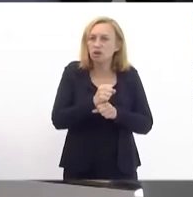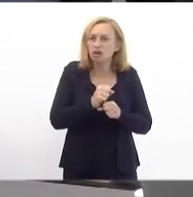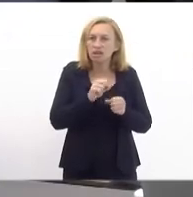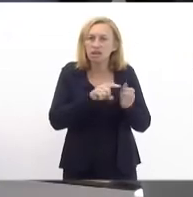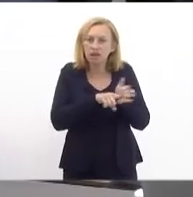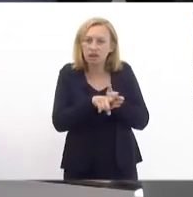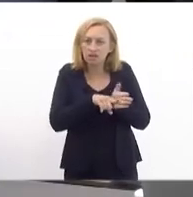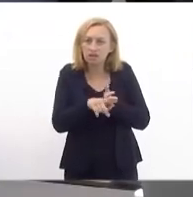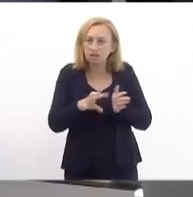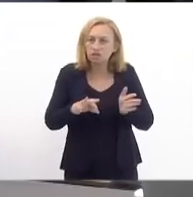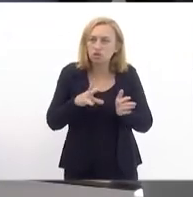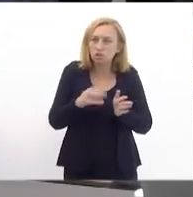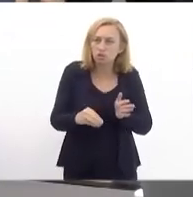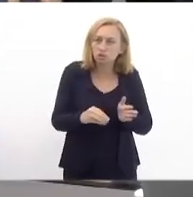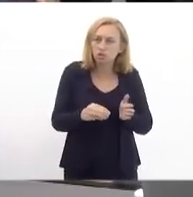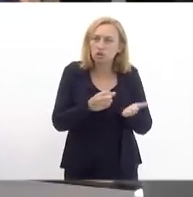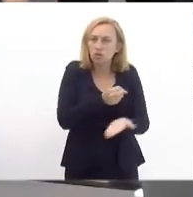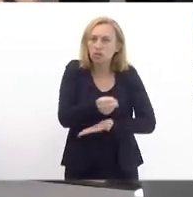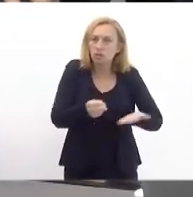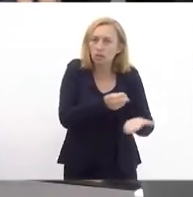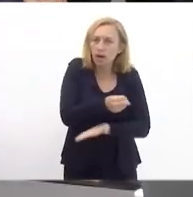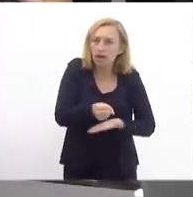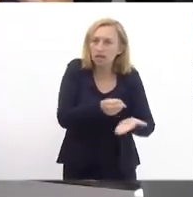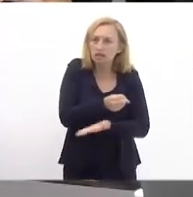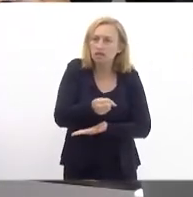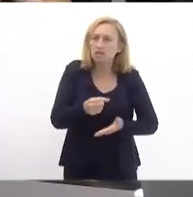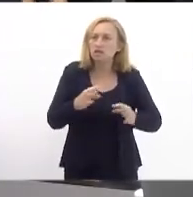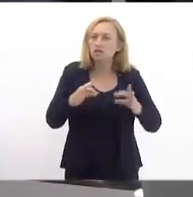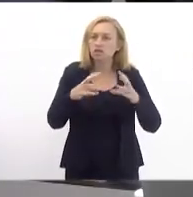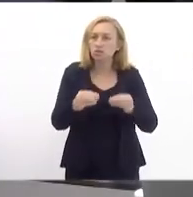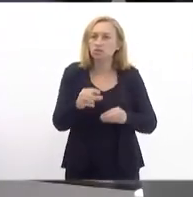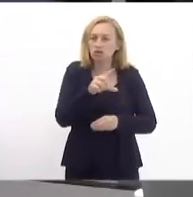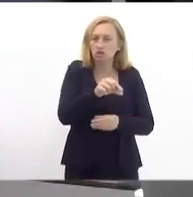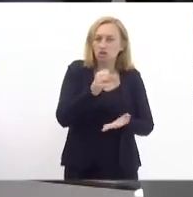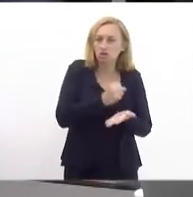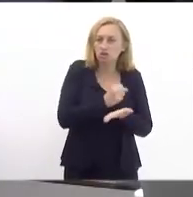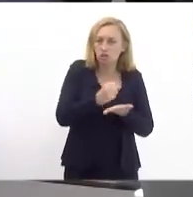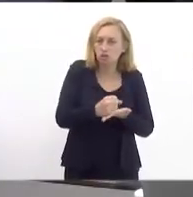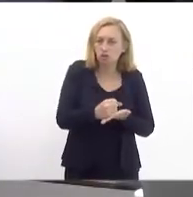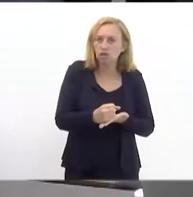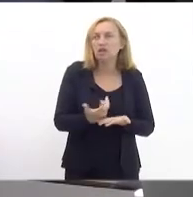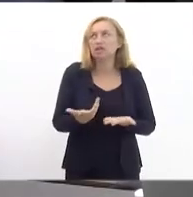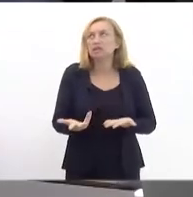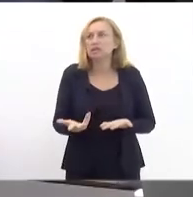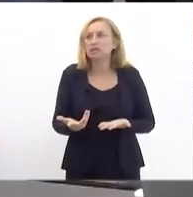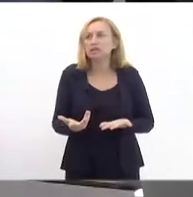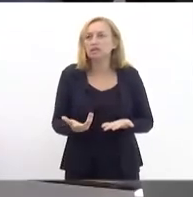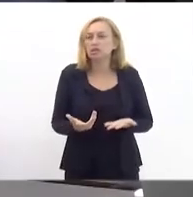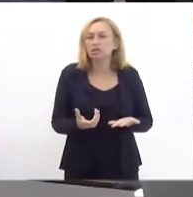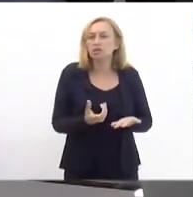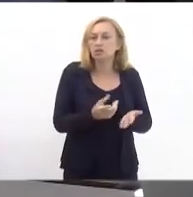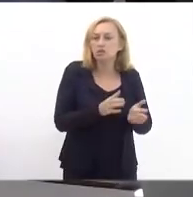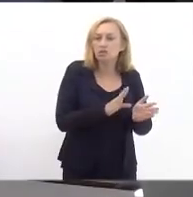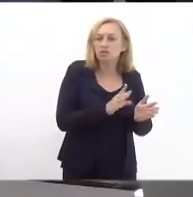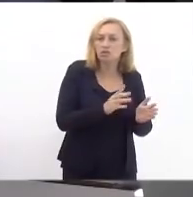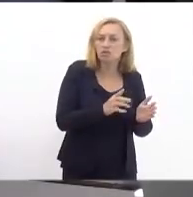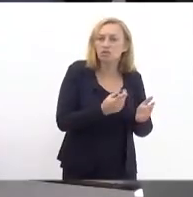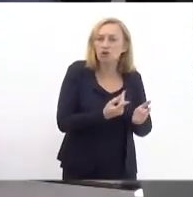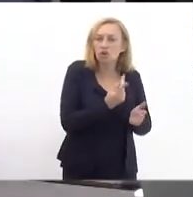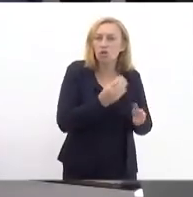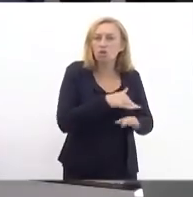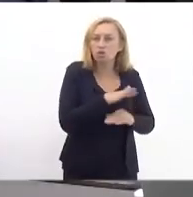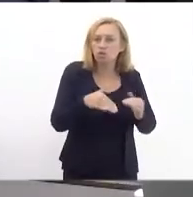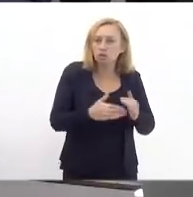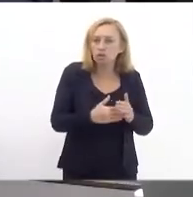ordinária, que ela é feita com base no que está definido no contrato, seja por custo total, seja por fluxo de